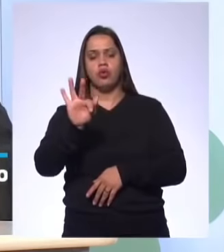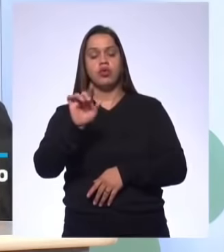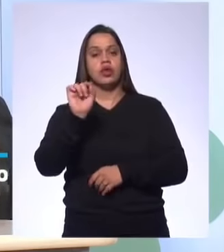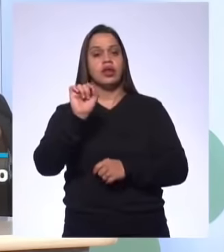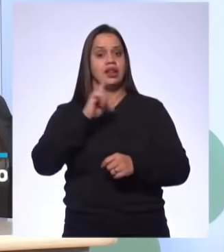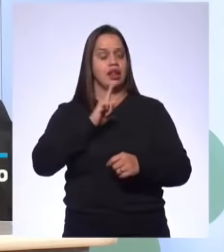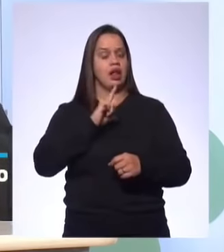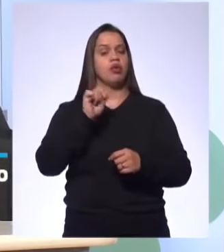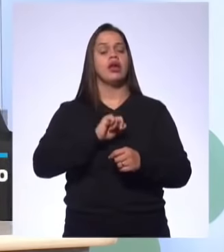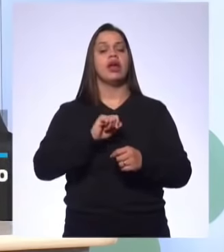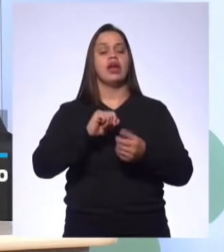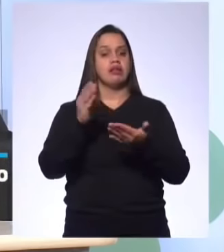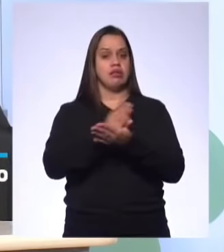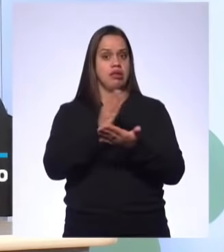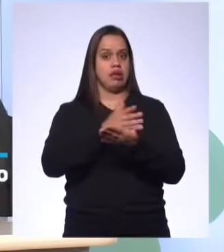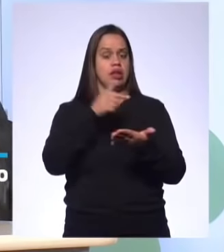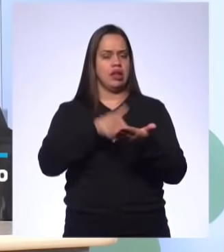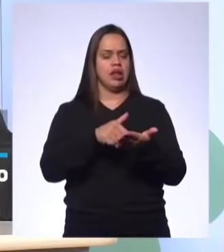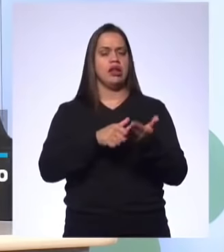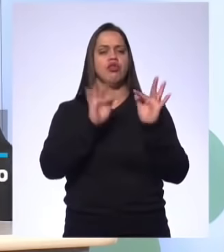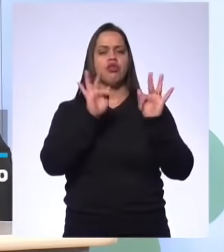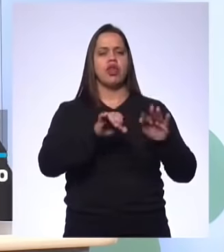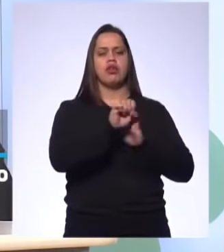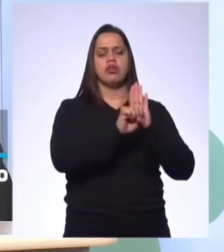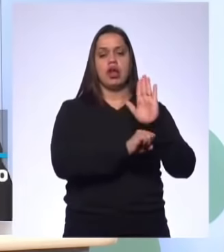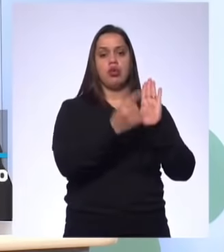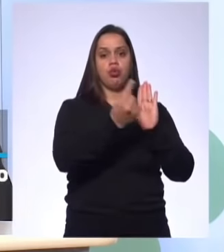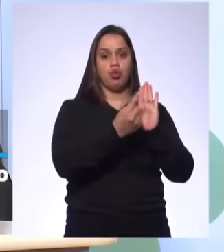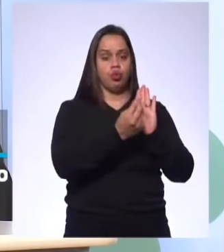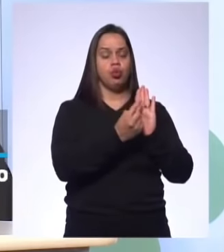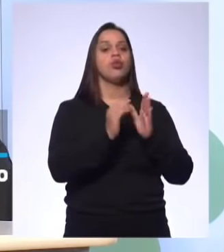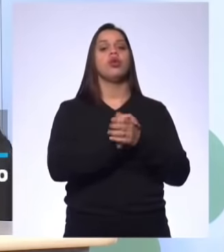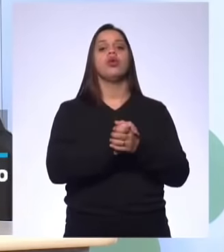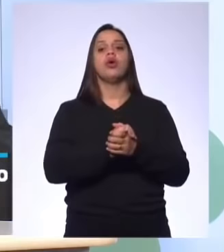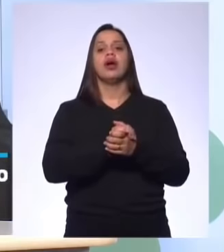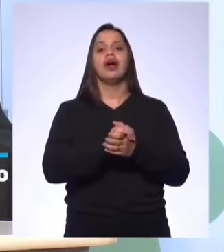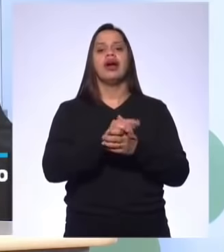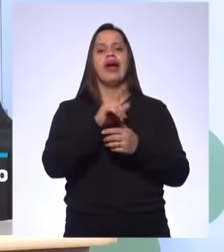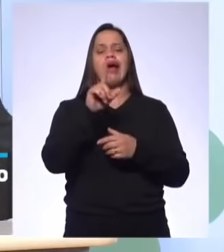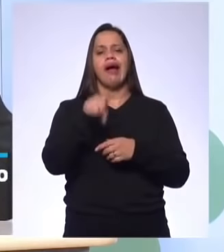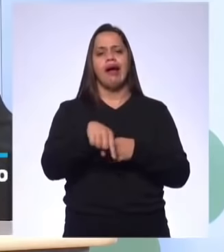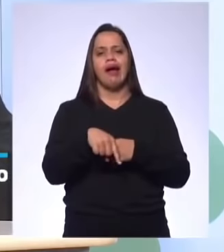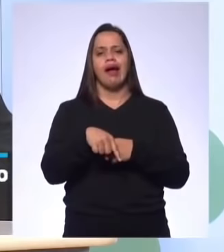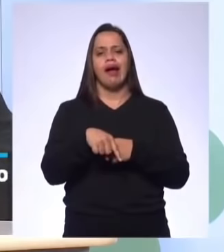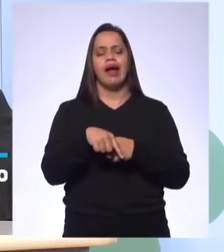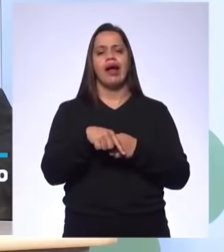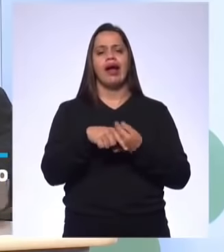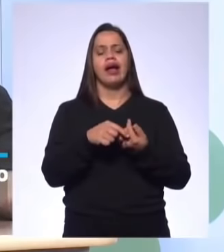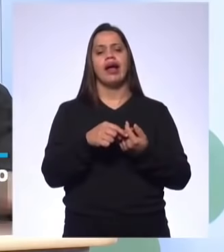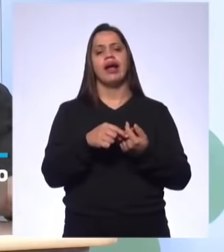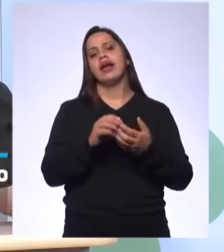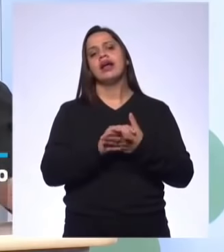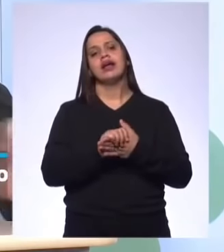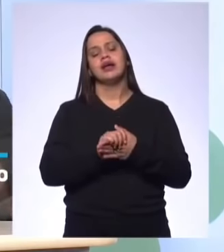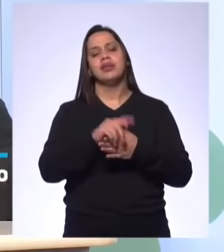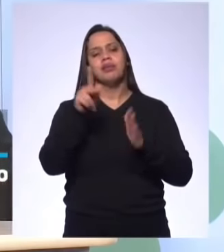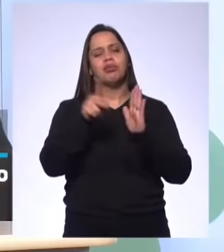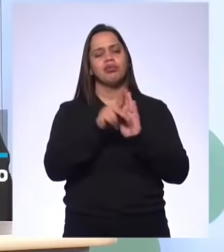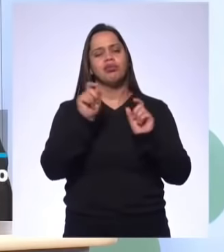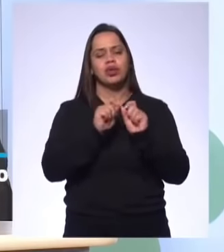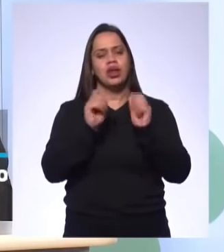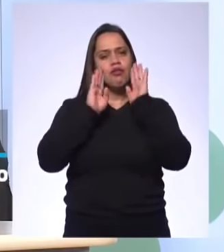aí do século no final do século I está muito reportada para a